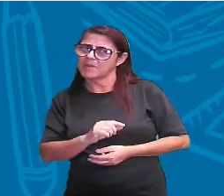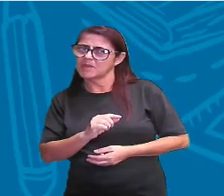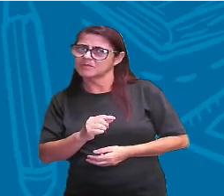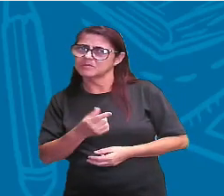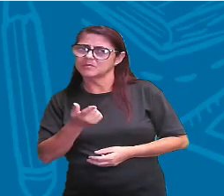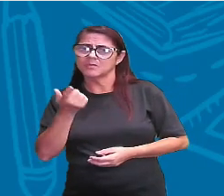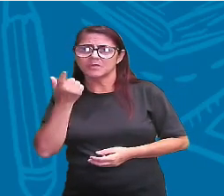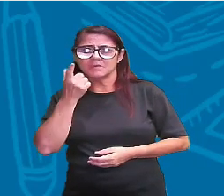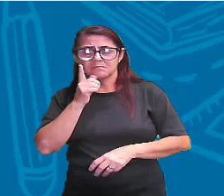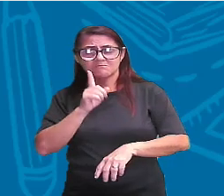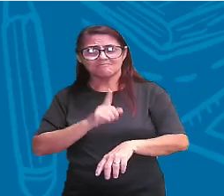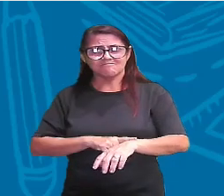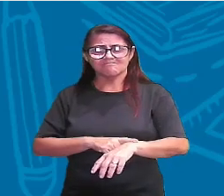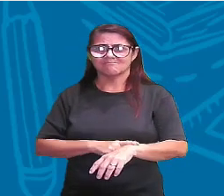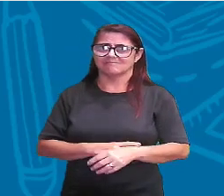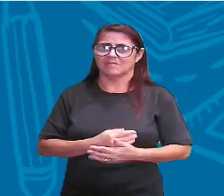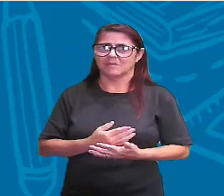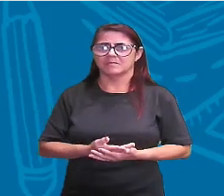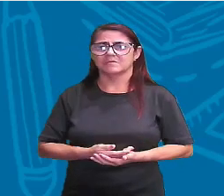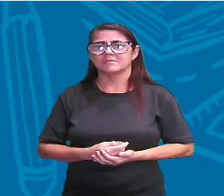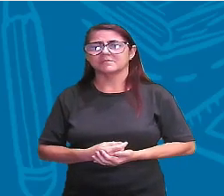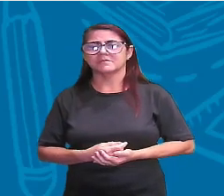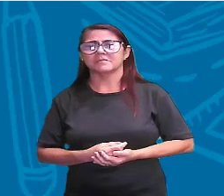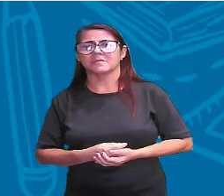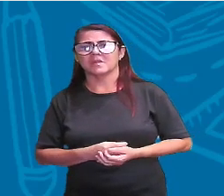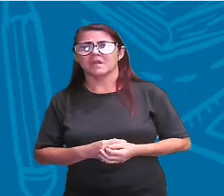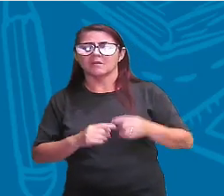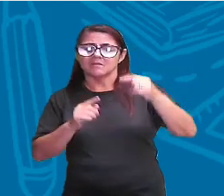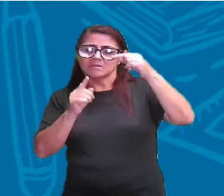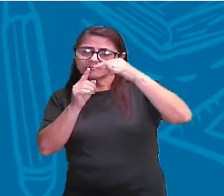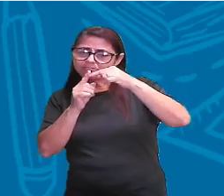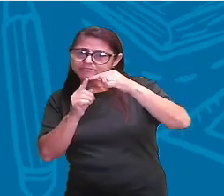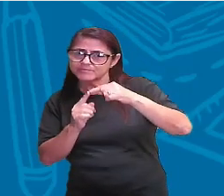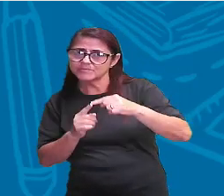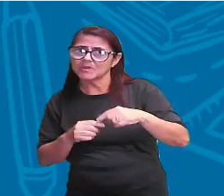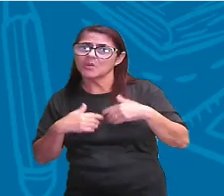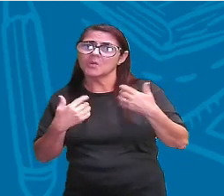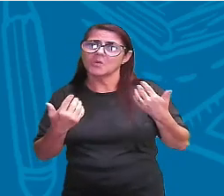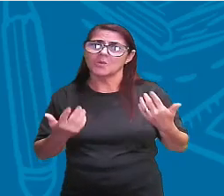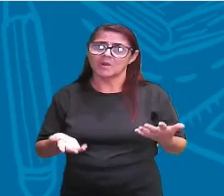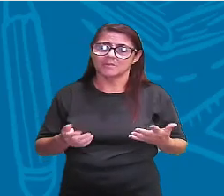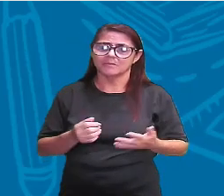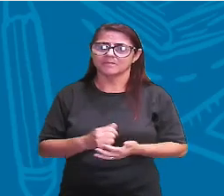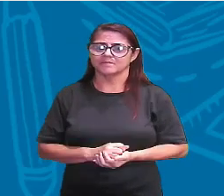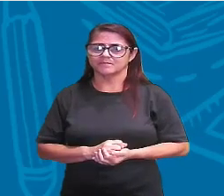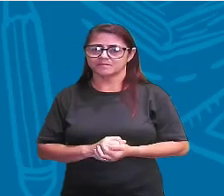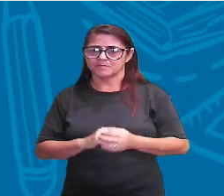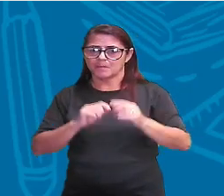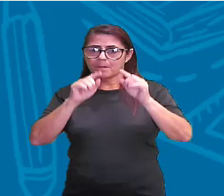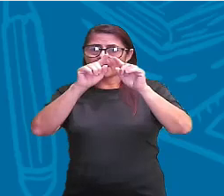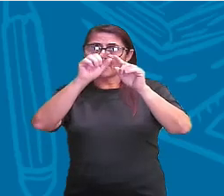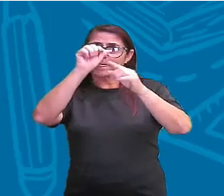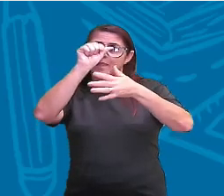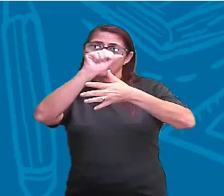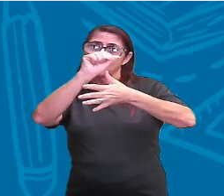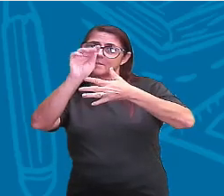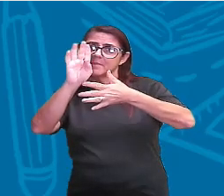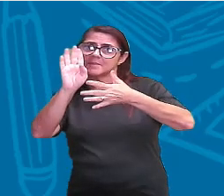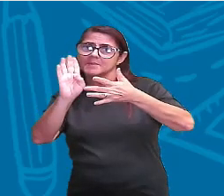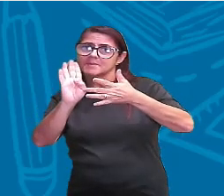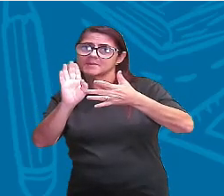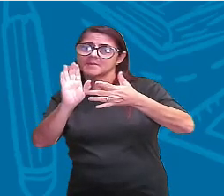a gente tem pouquíssimo tempo. Então, vamos fazer a associação. Ó, what time quer dizer